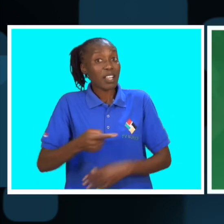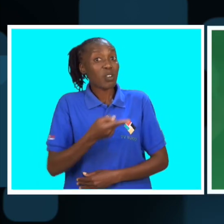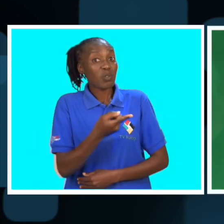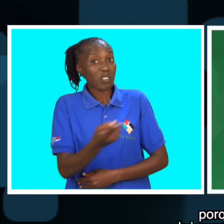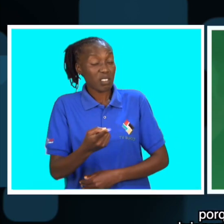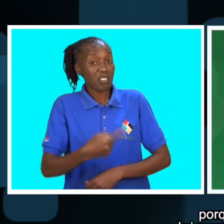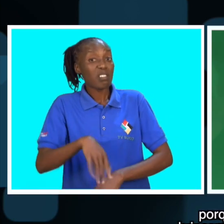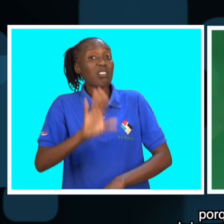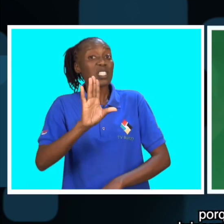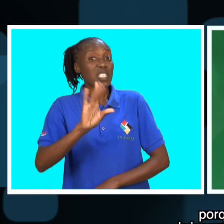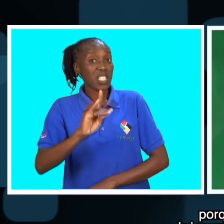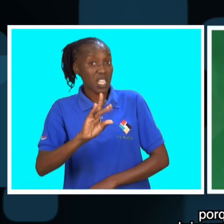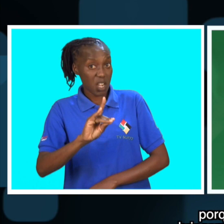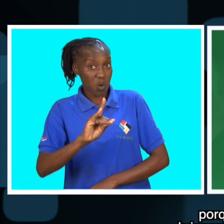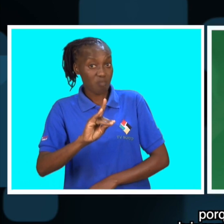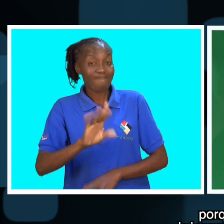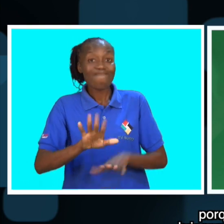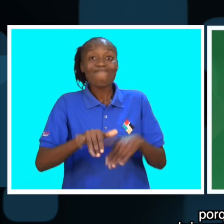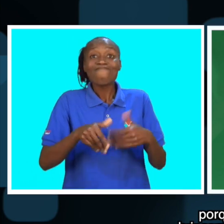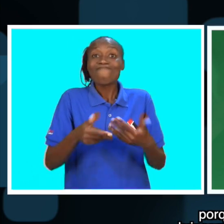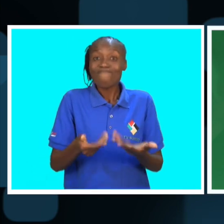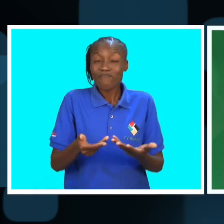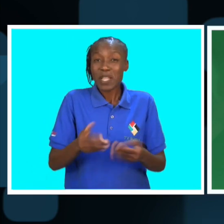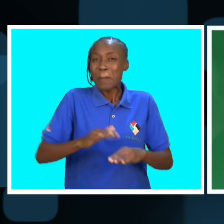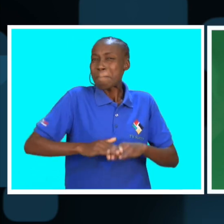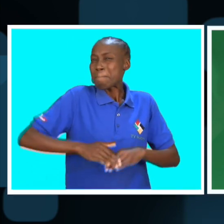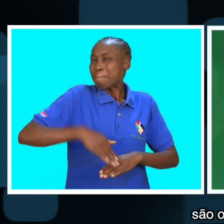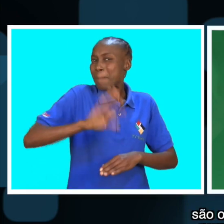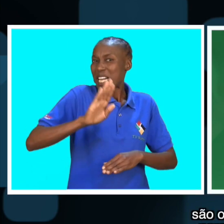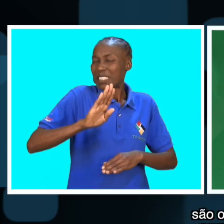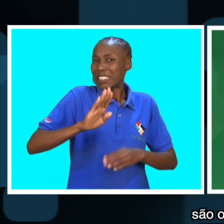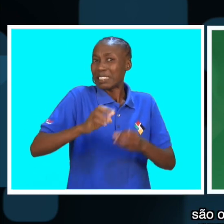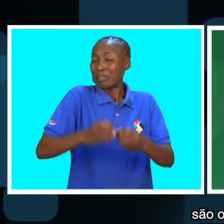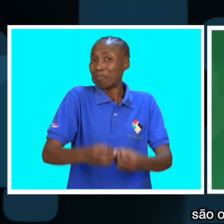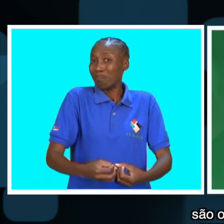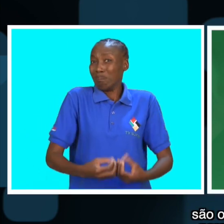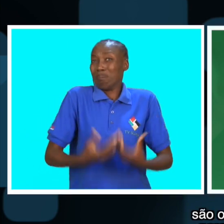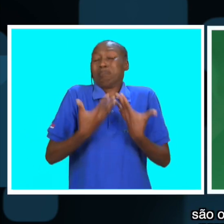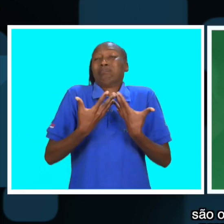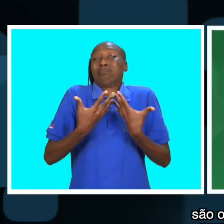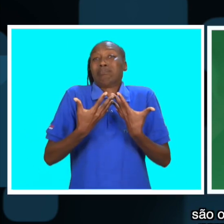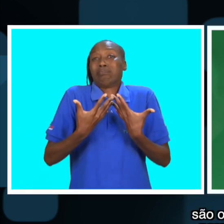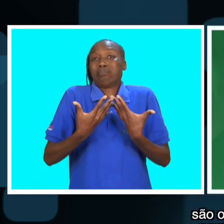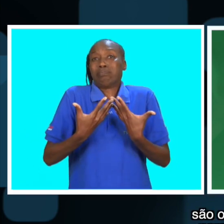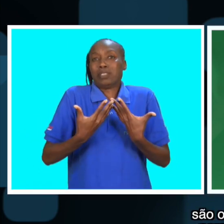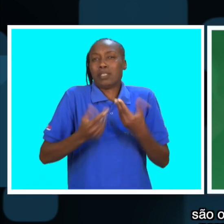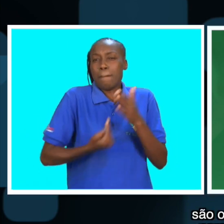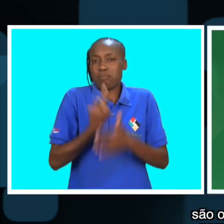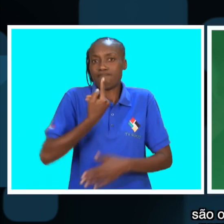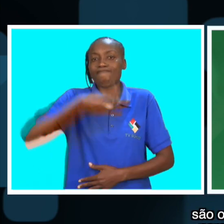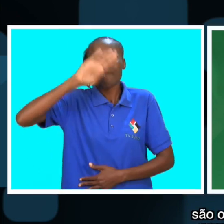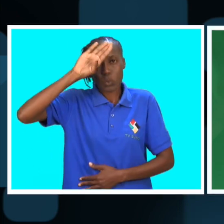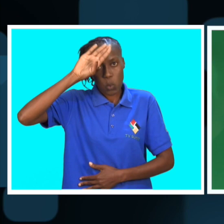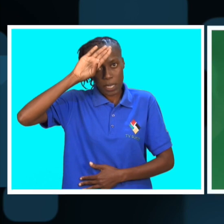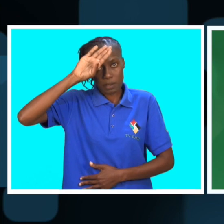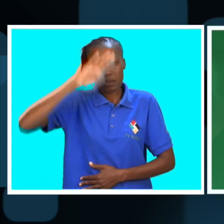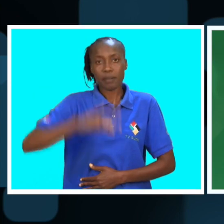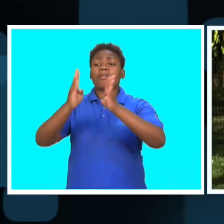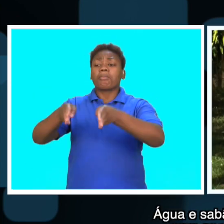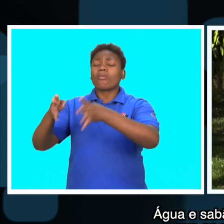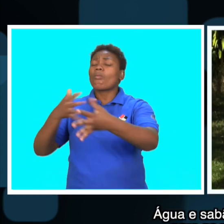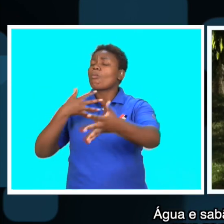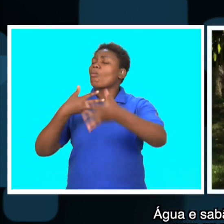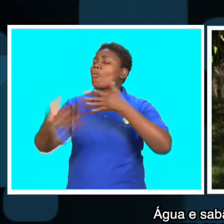afetadas, porque elas é que brincam mais com os animais. São um grupo de risco para esta doença.